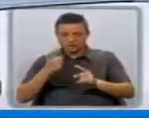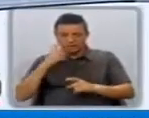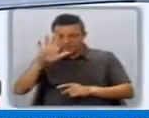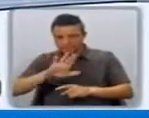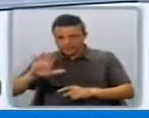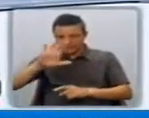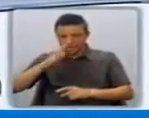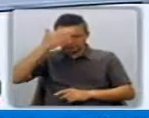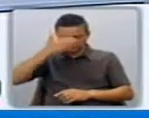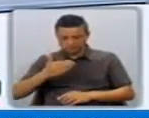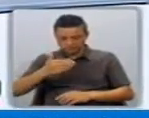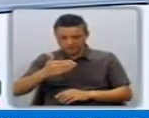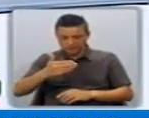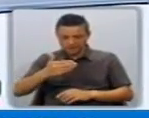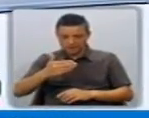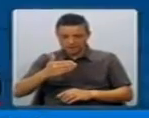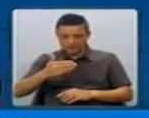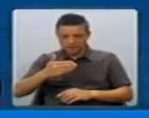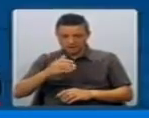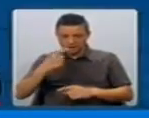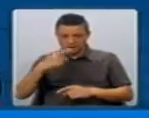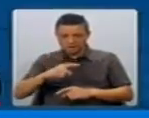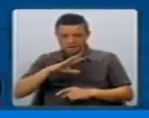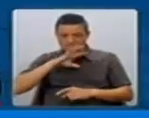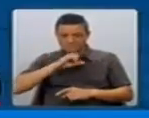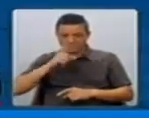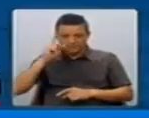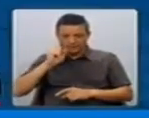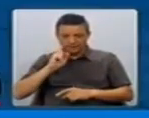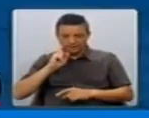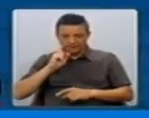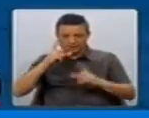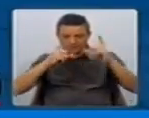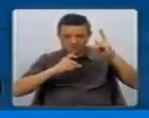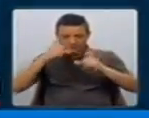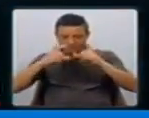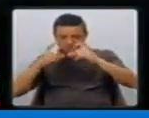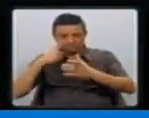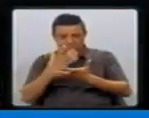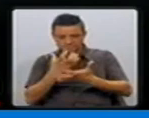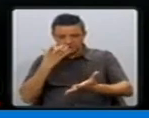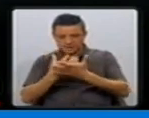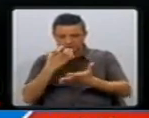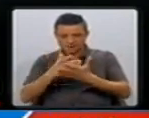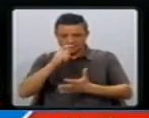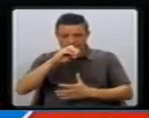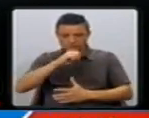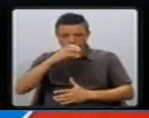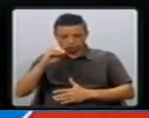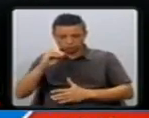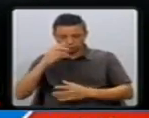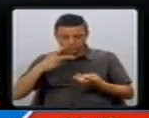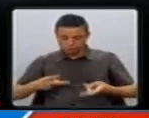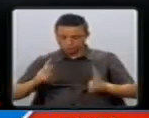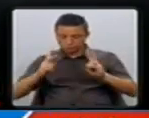semana? Olha, eu trago-te uma filha muito ingrata, uma filha estelar muito ingrata. É uma das fotografias notáveis que o ESO disponibilizou